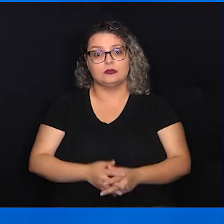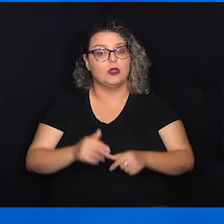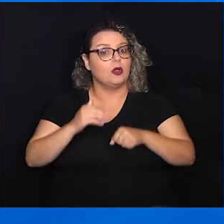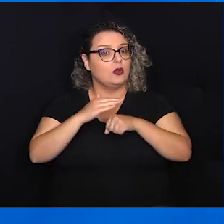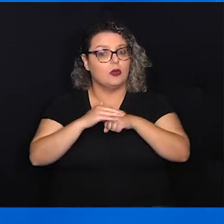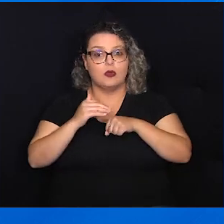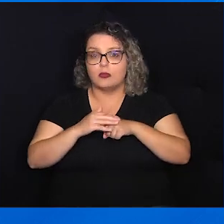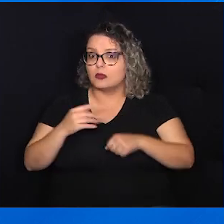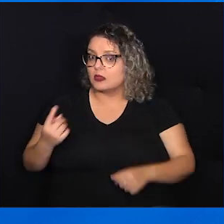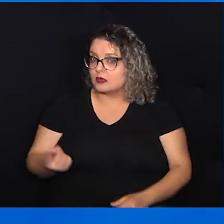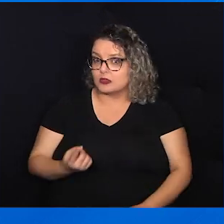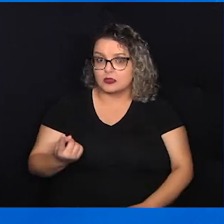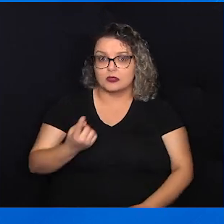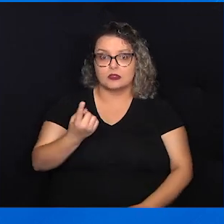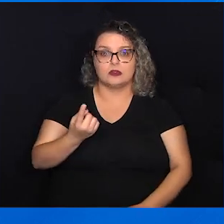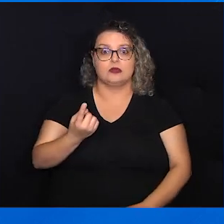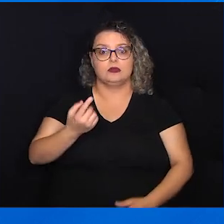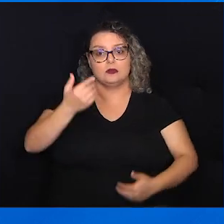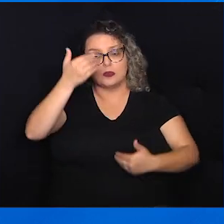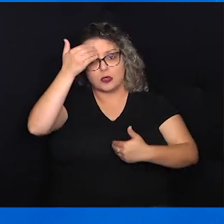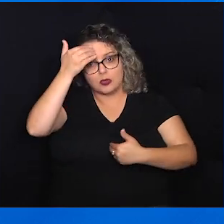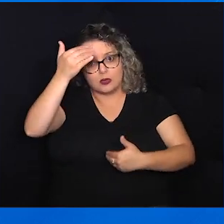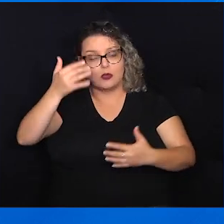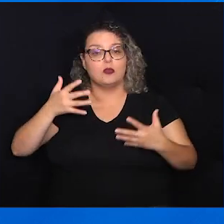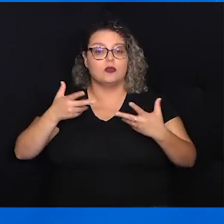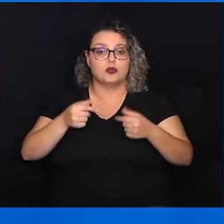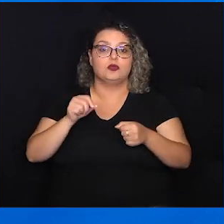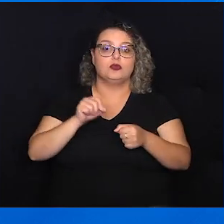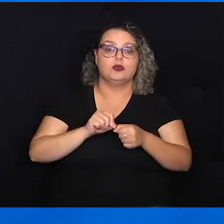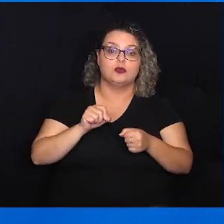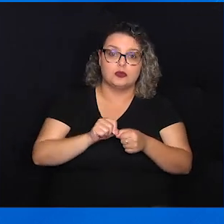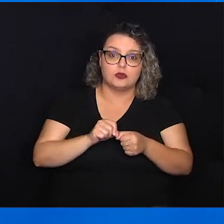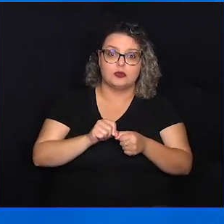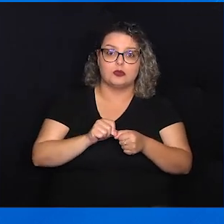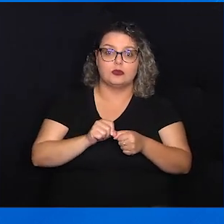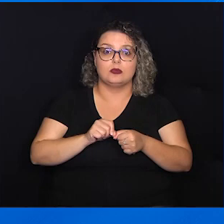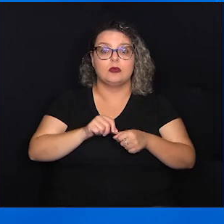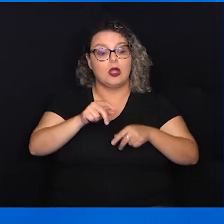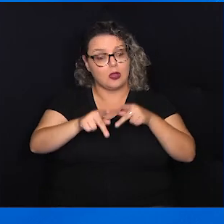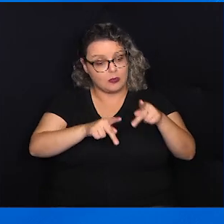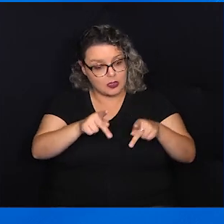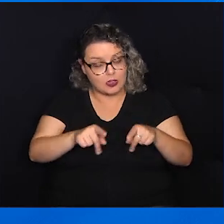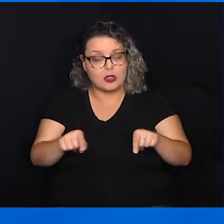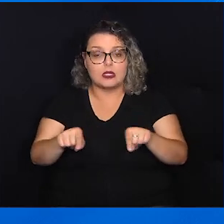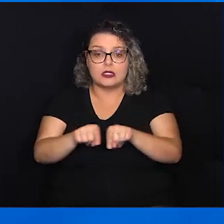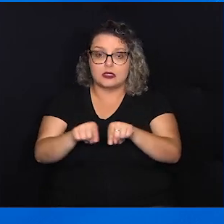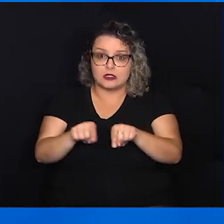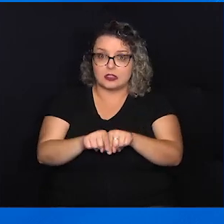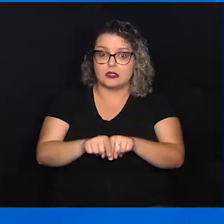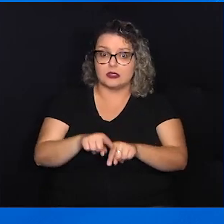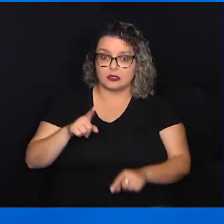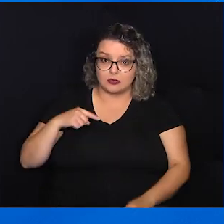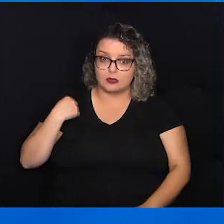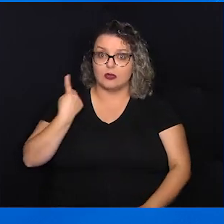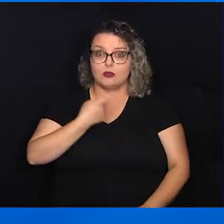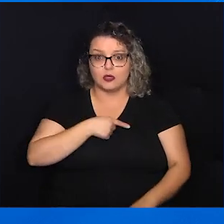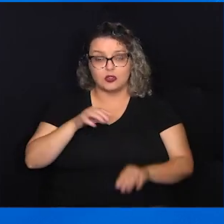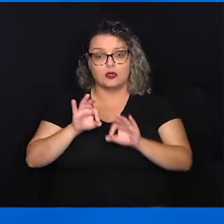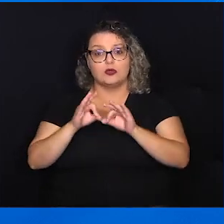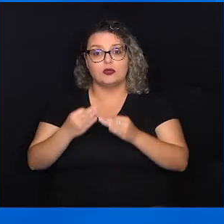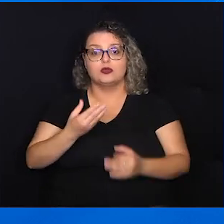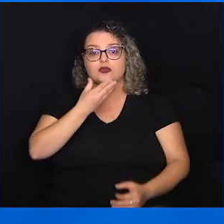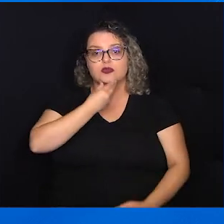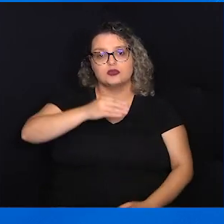E o meu carinho vai ser eterno, eterna gratidão por tudo que ele faz pela população e